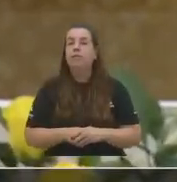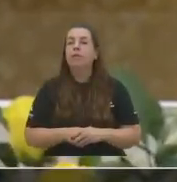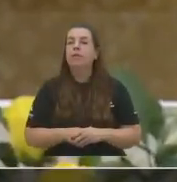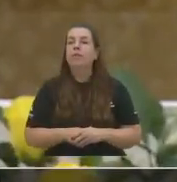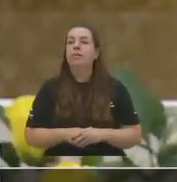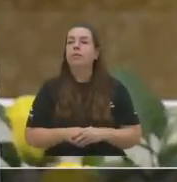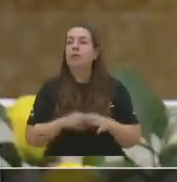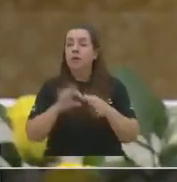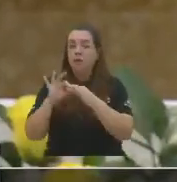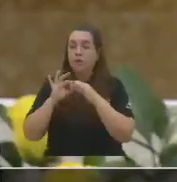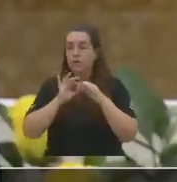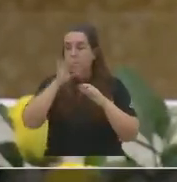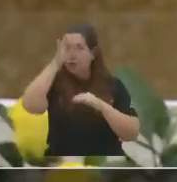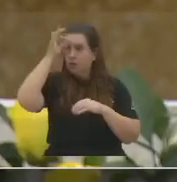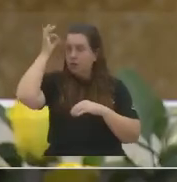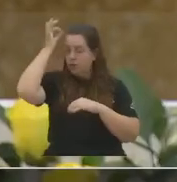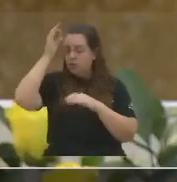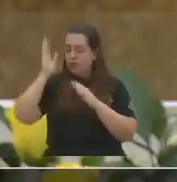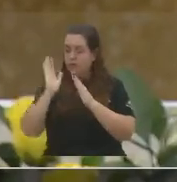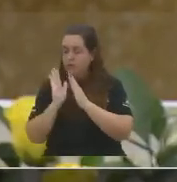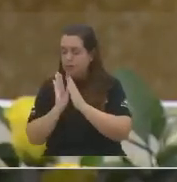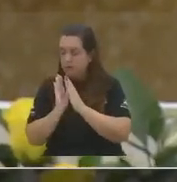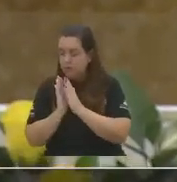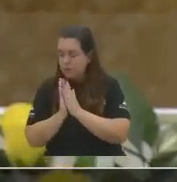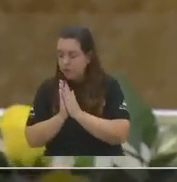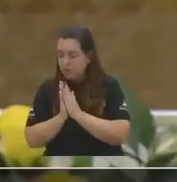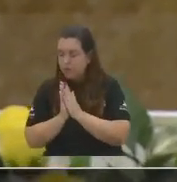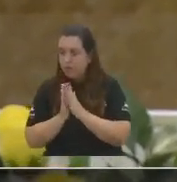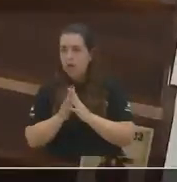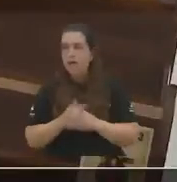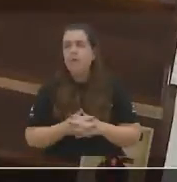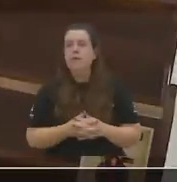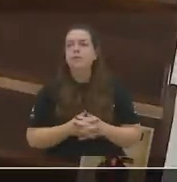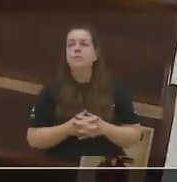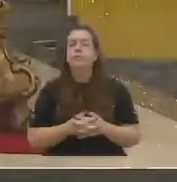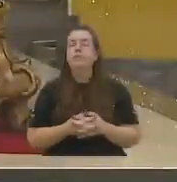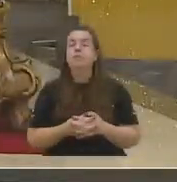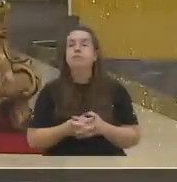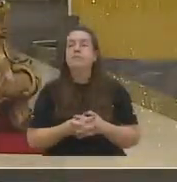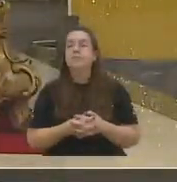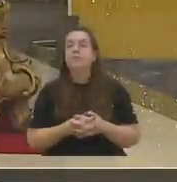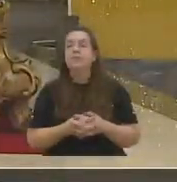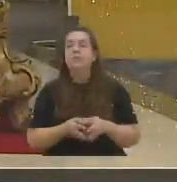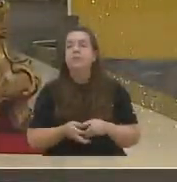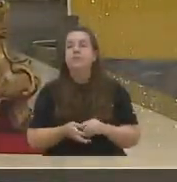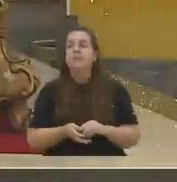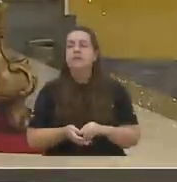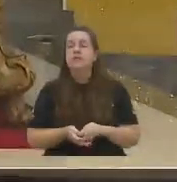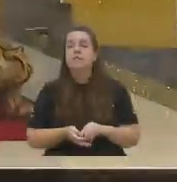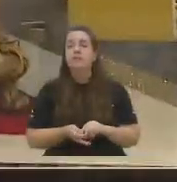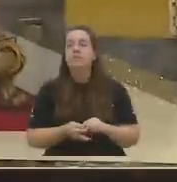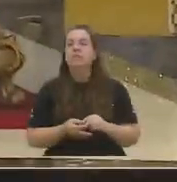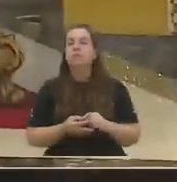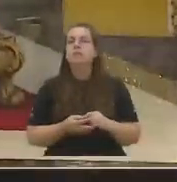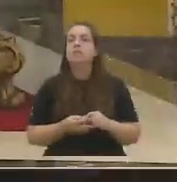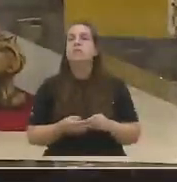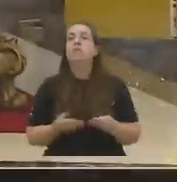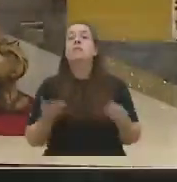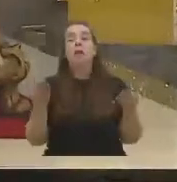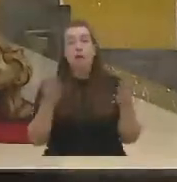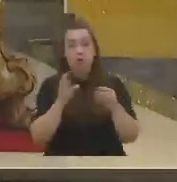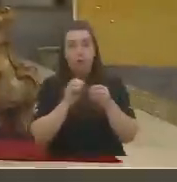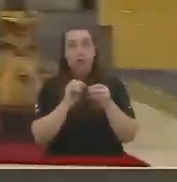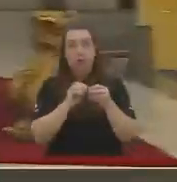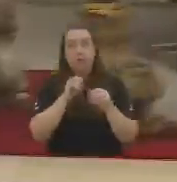convosco vive e reina na unidade do Espírito Santo. Amém. E agora nós